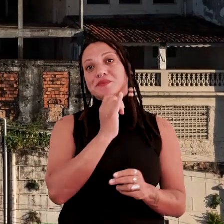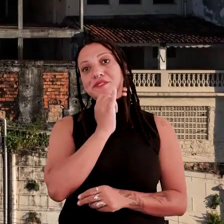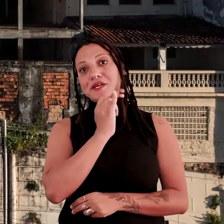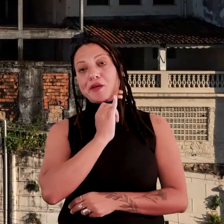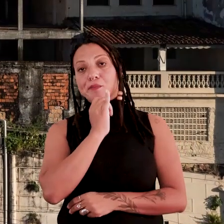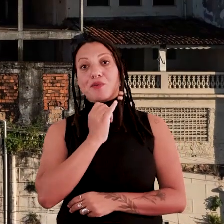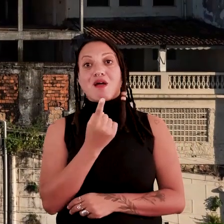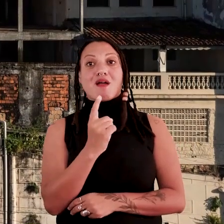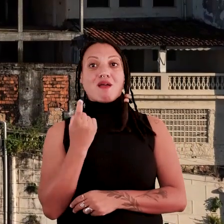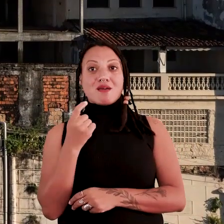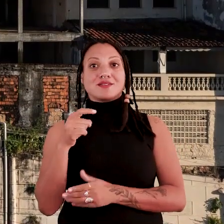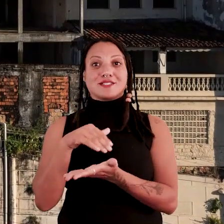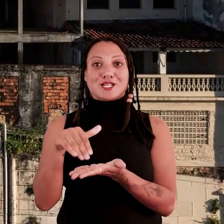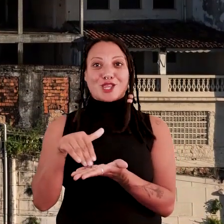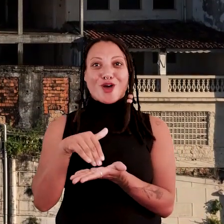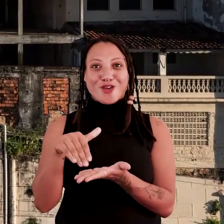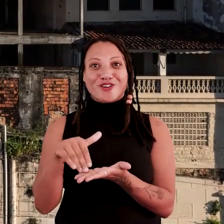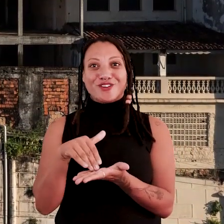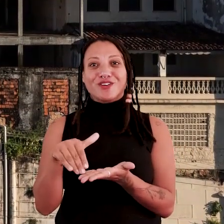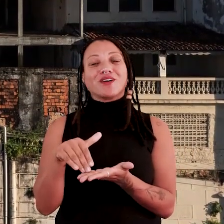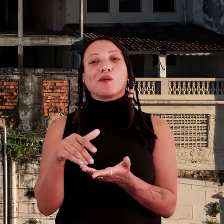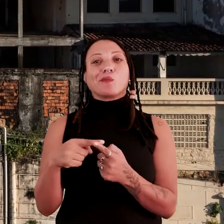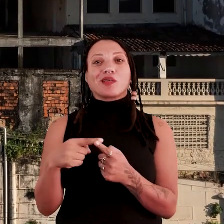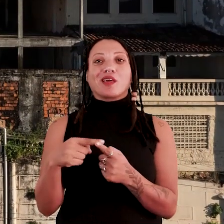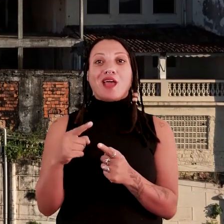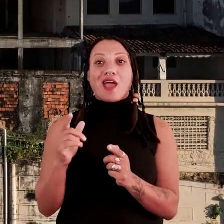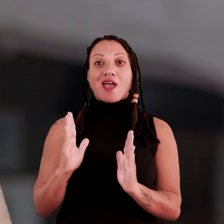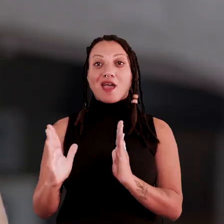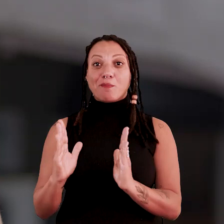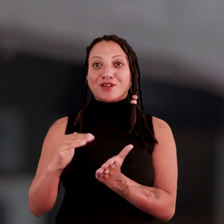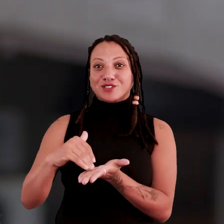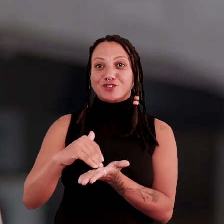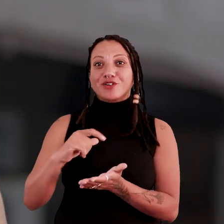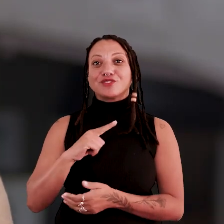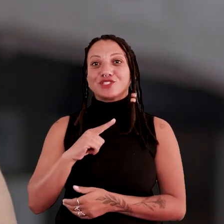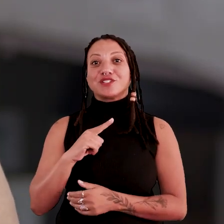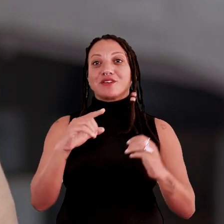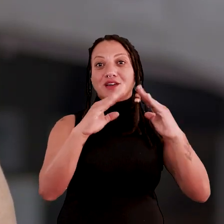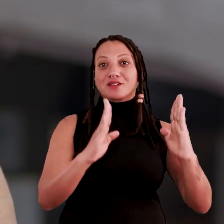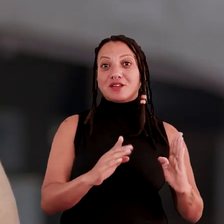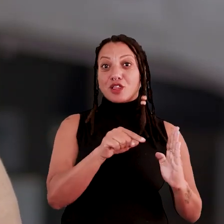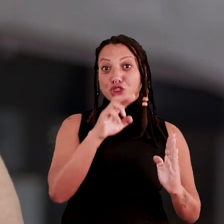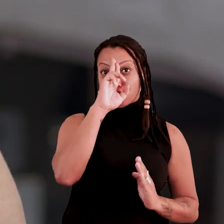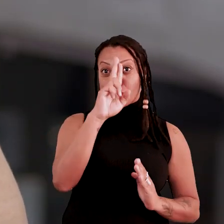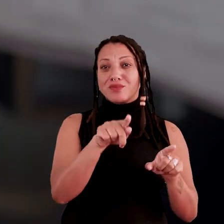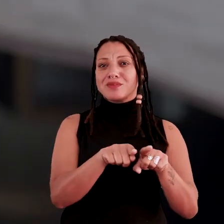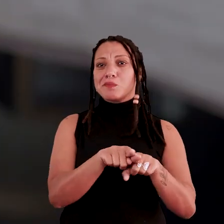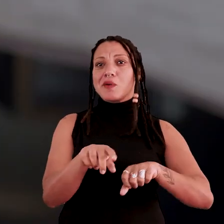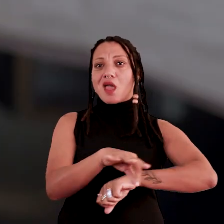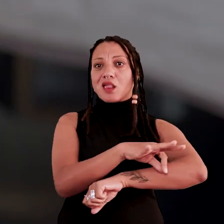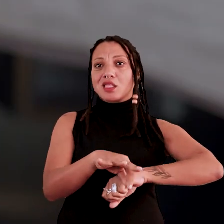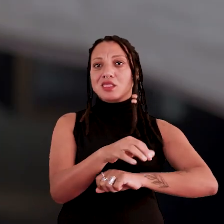que, juntamente com os proprietários do Casarão, que também são arquitetos, pensam e elaboram o Casarão em